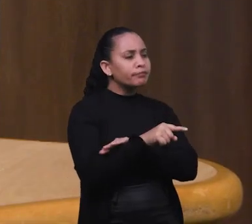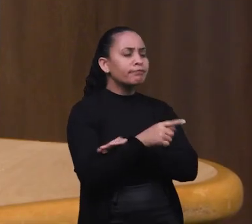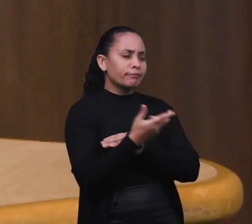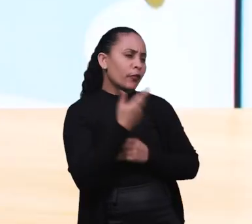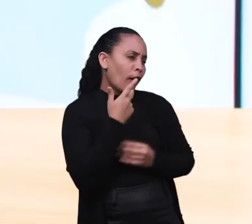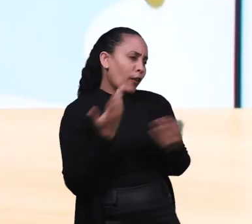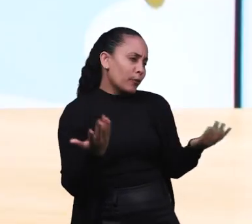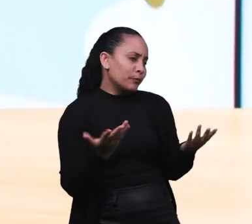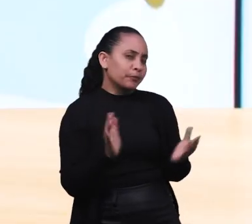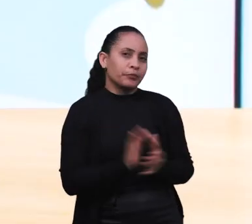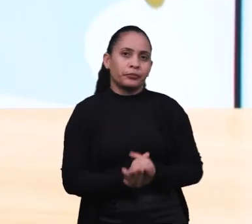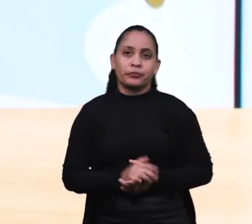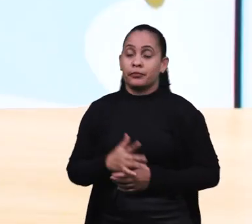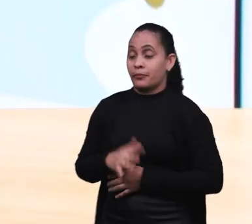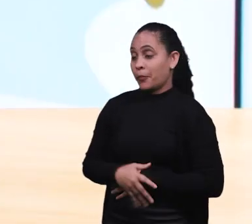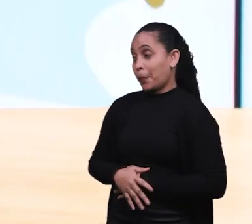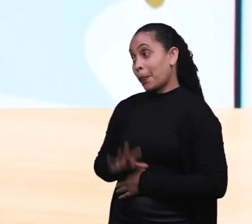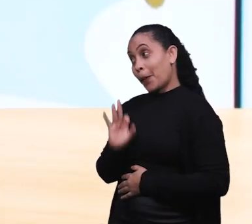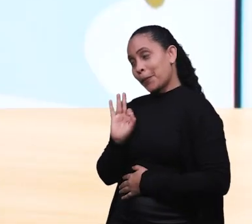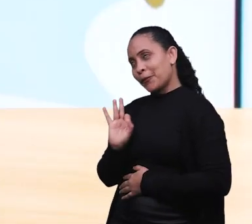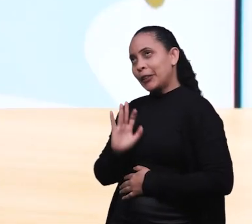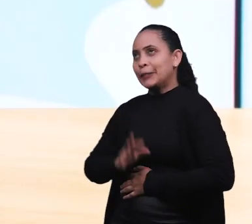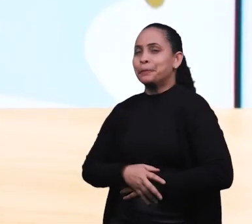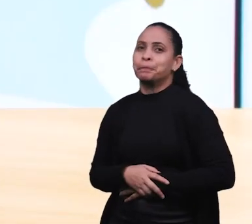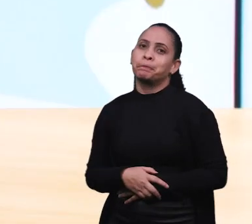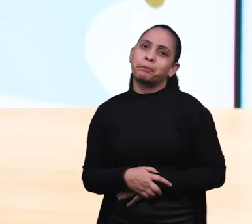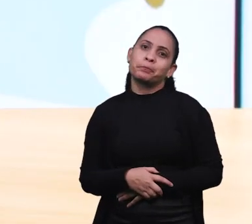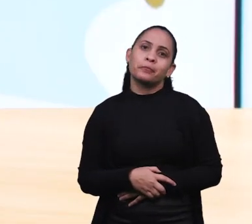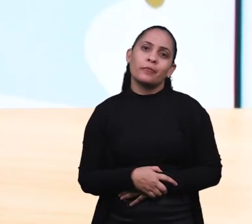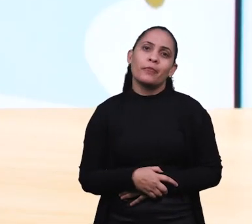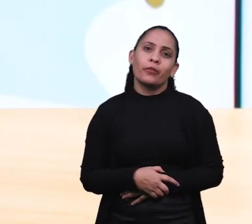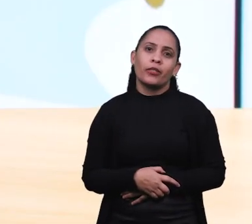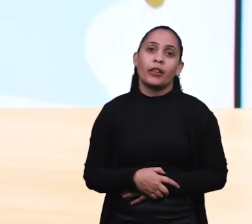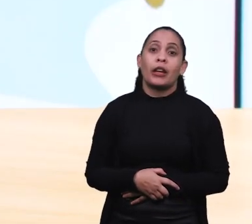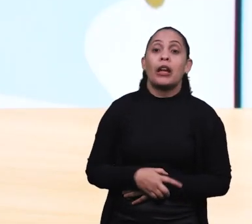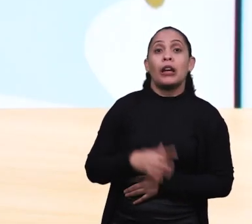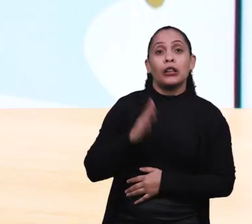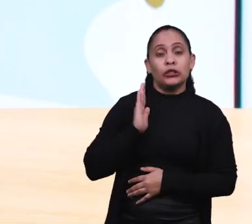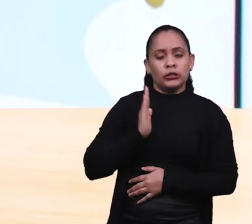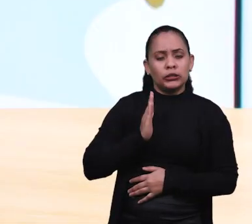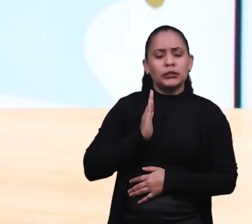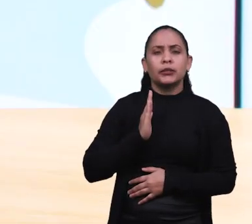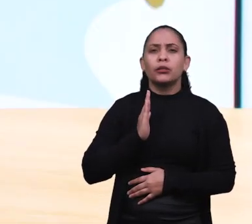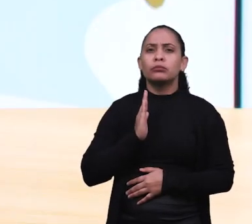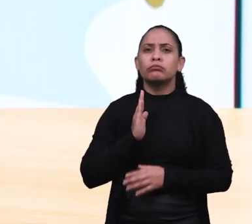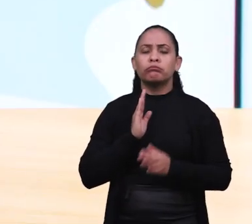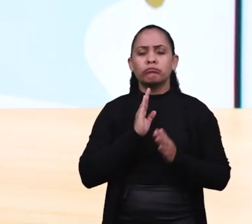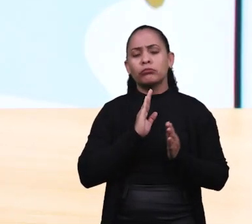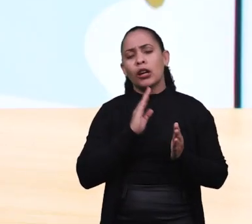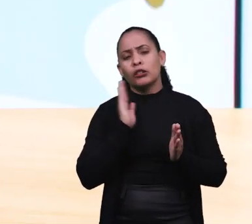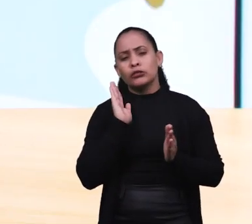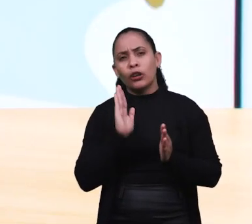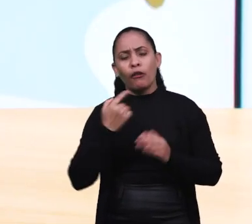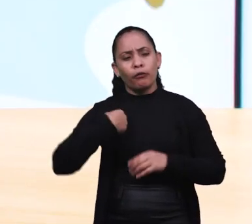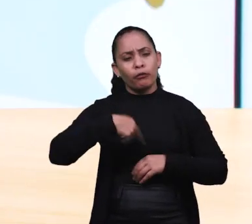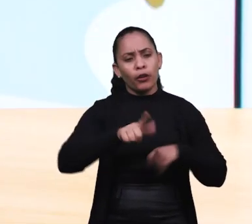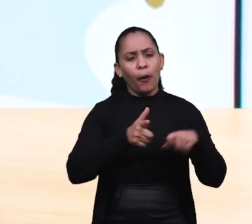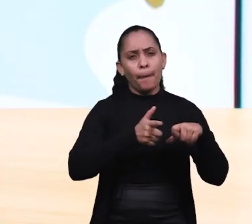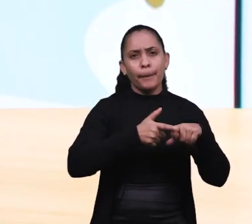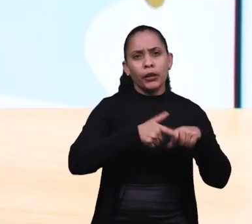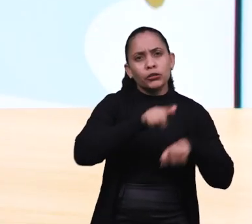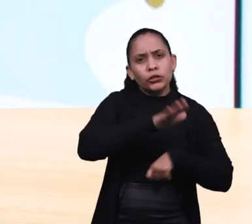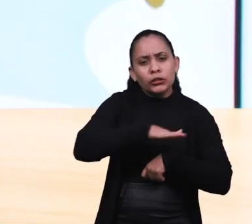nós. Perfeitamente. Então, Leonice, eu sou diagnosticada desde a minha infância, diagnosticada e